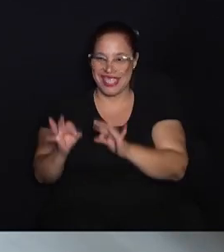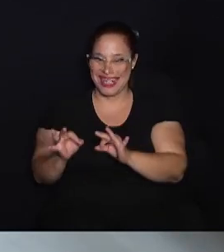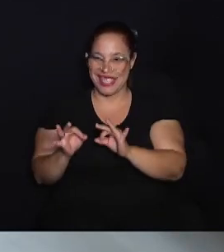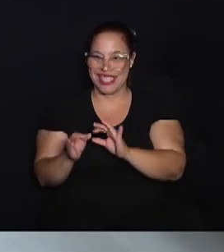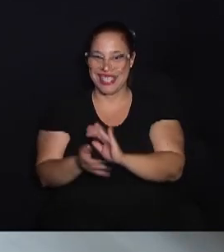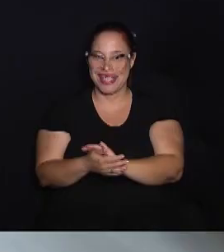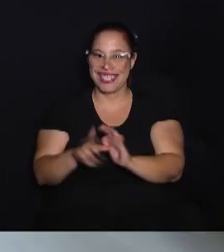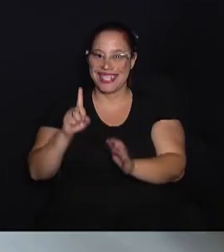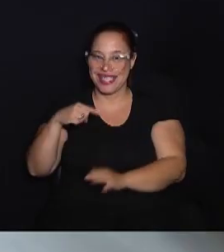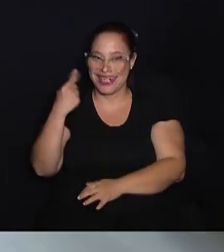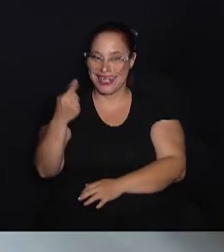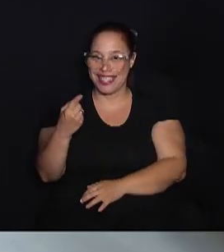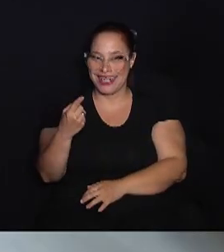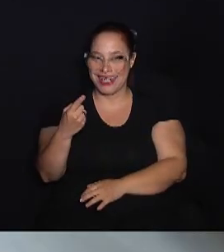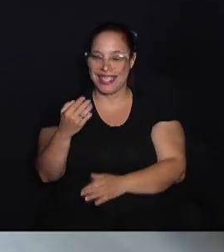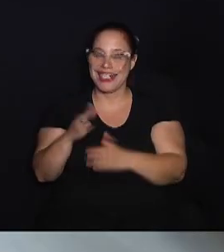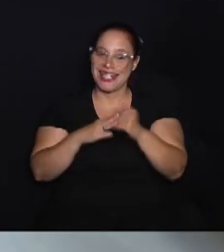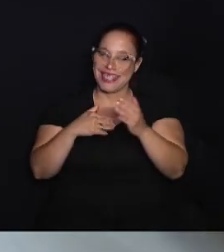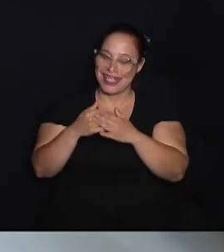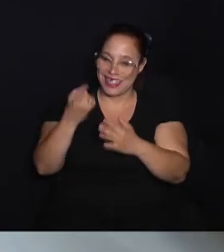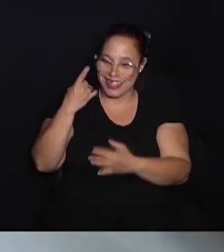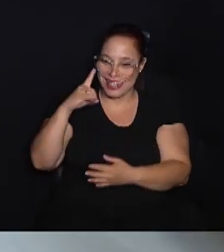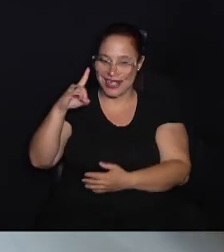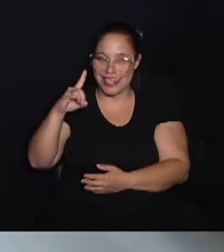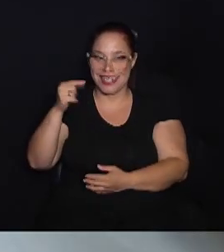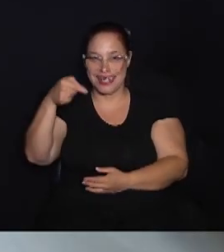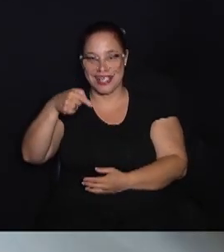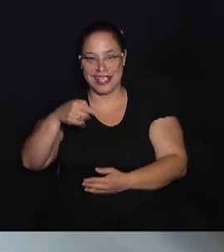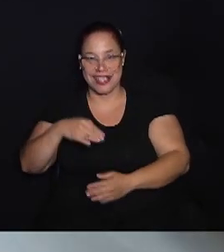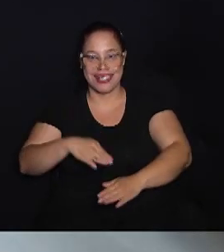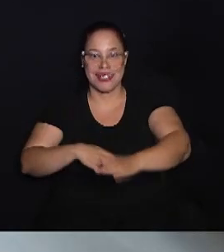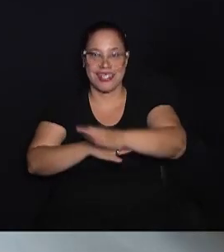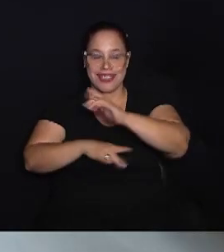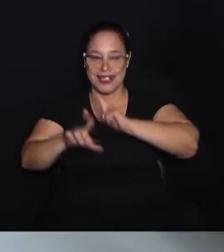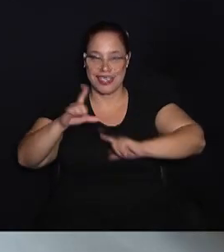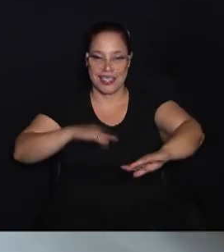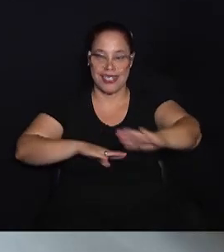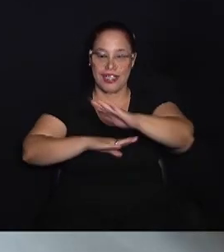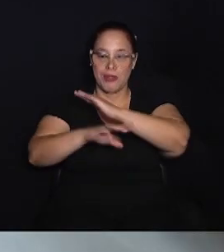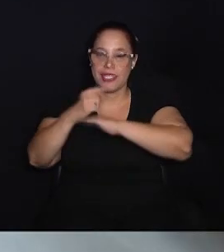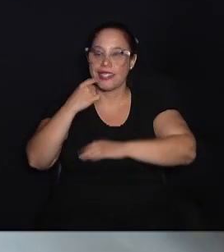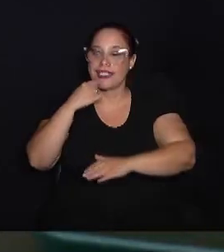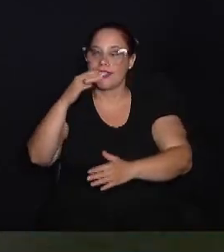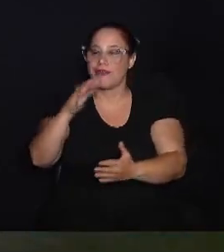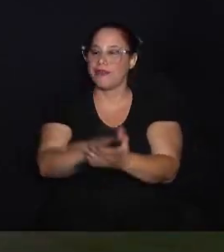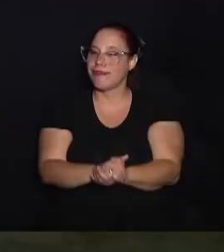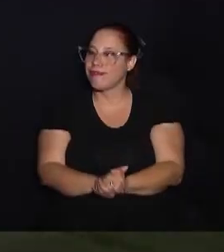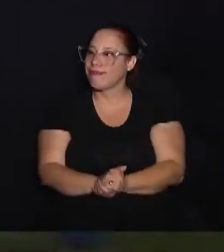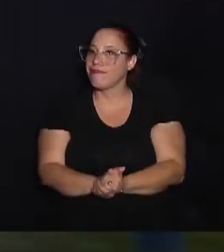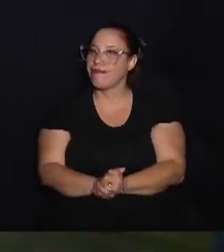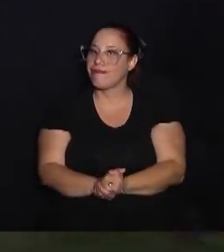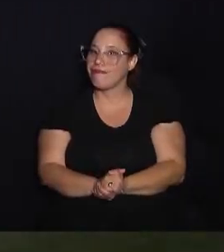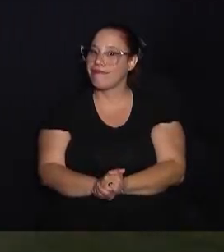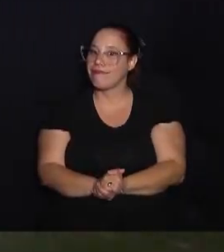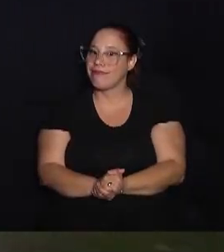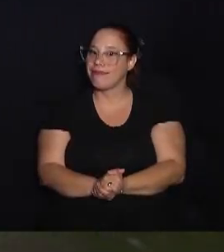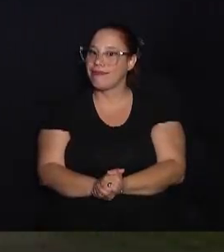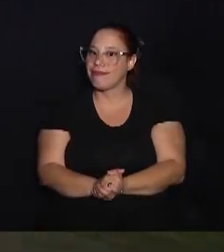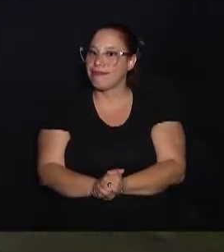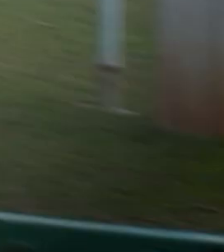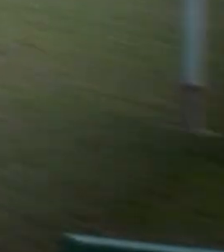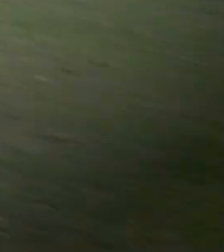obrigada pela sua companhia e a gente se vê a qualquer momento aqui na TV Câmara